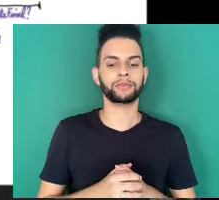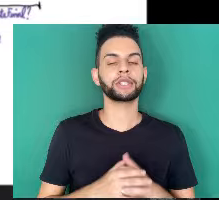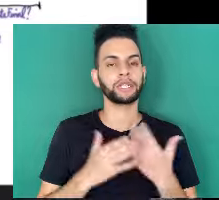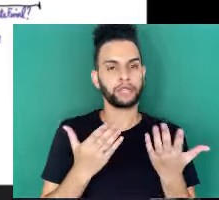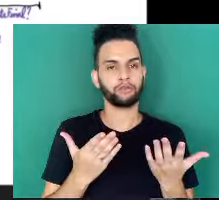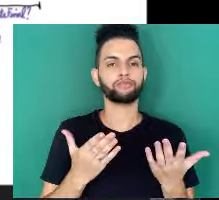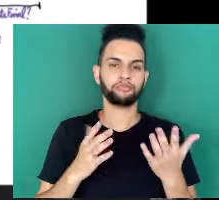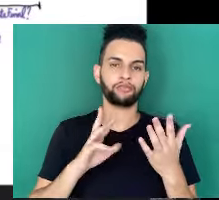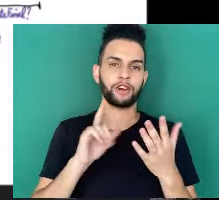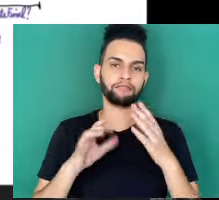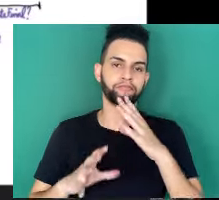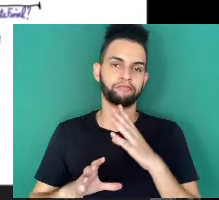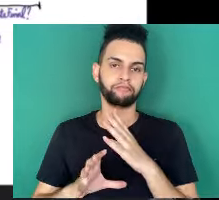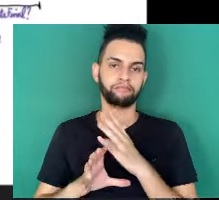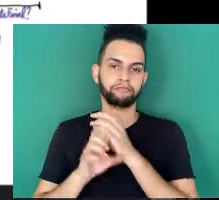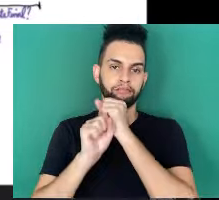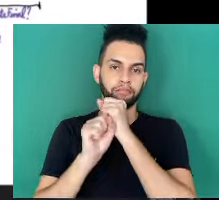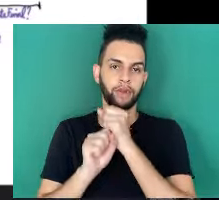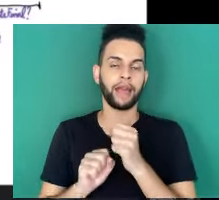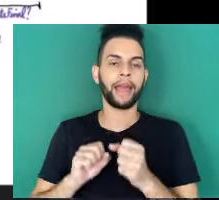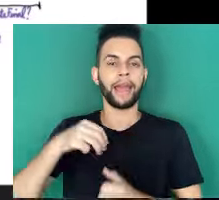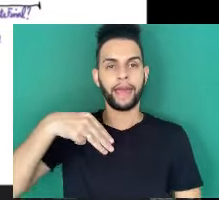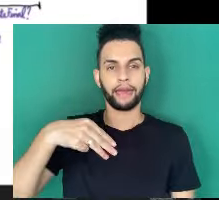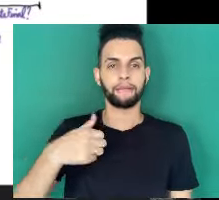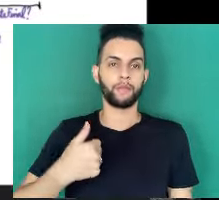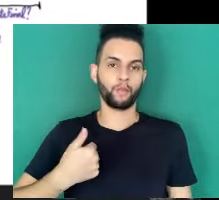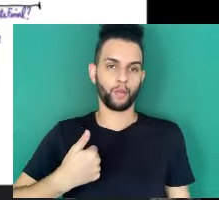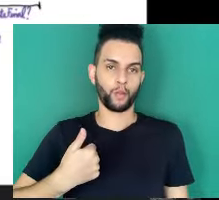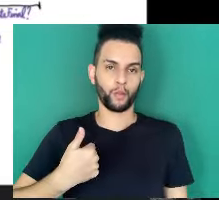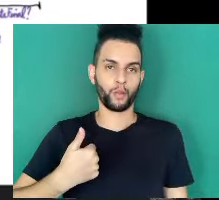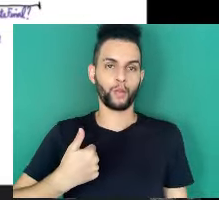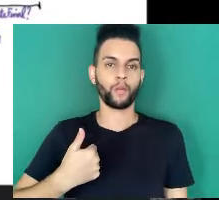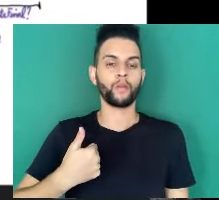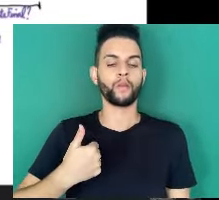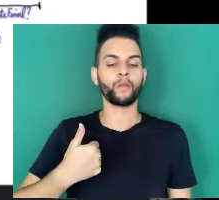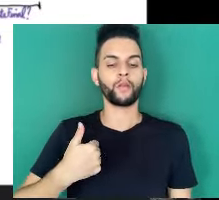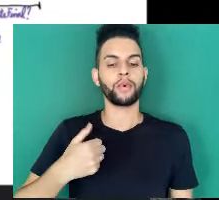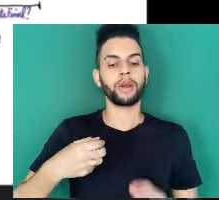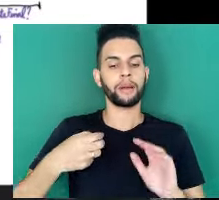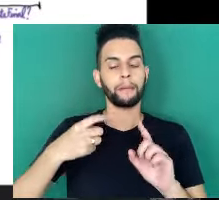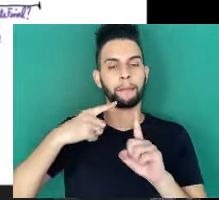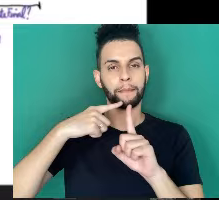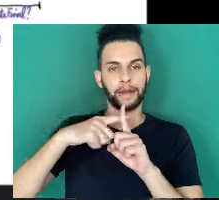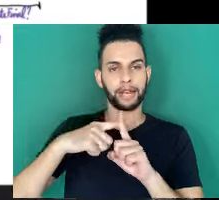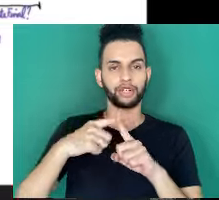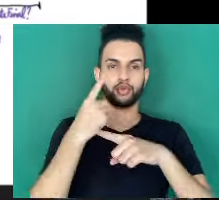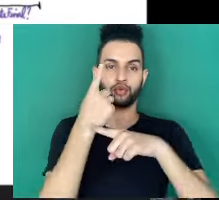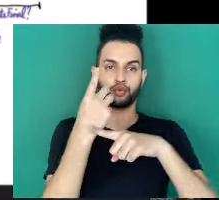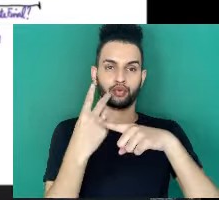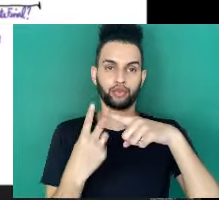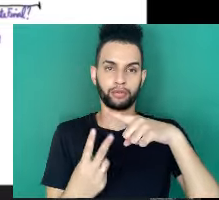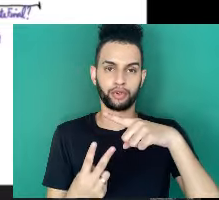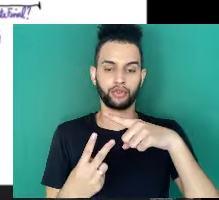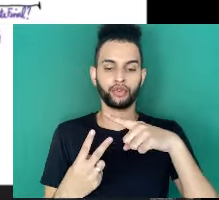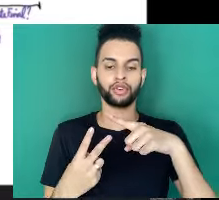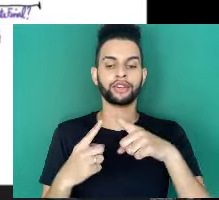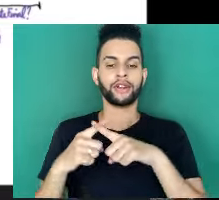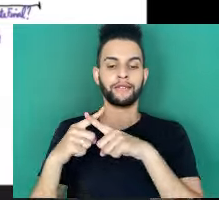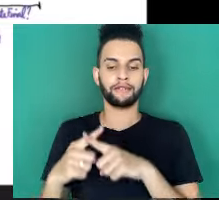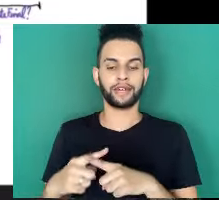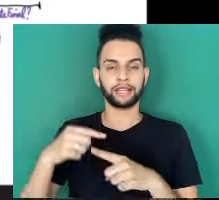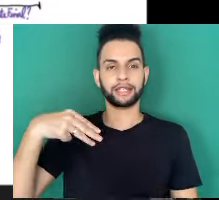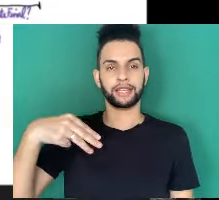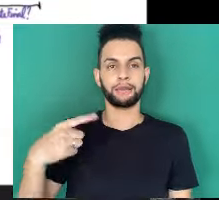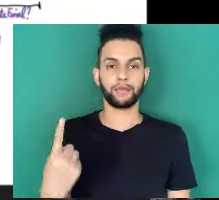Ora, então isso vai dar M1 mais 1 sobre 2 vezes M1, porque 50% de